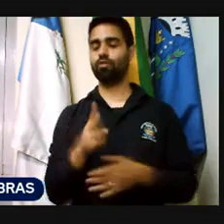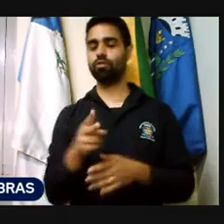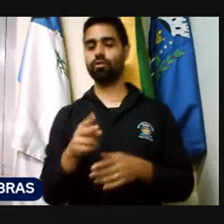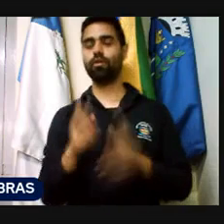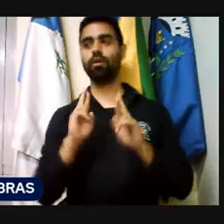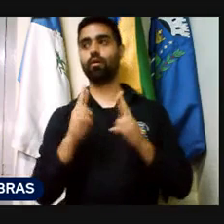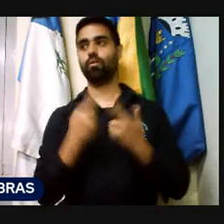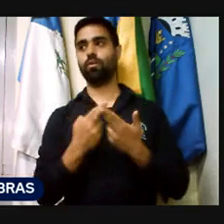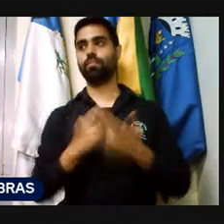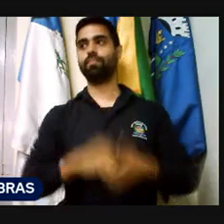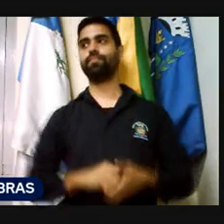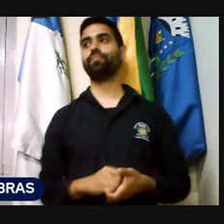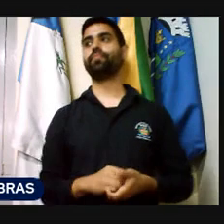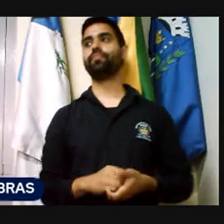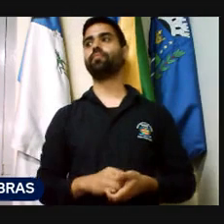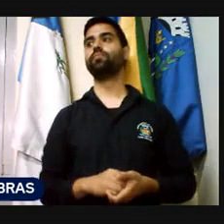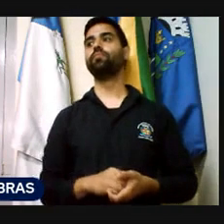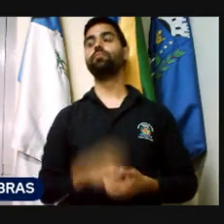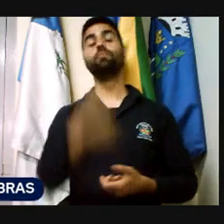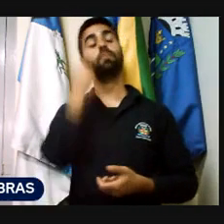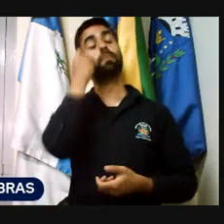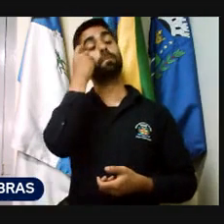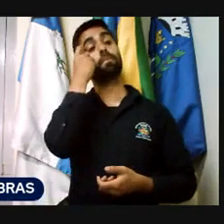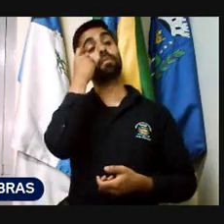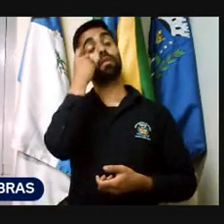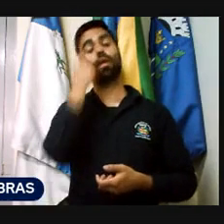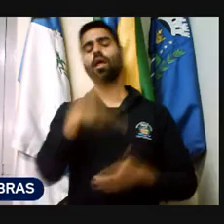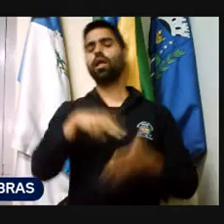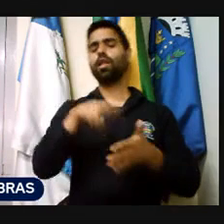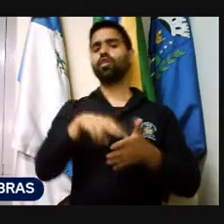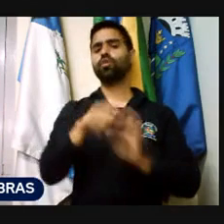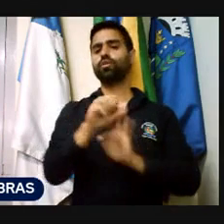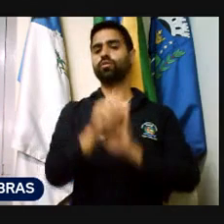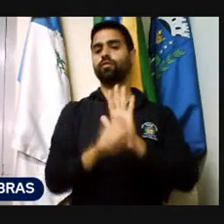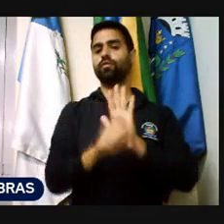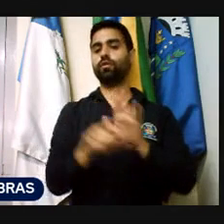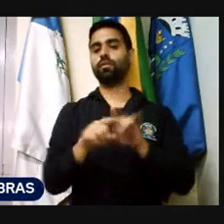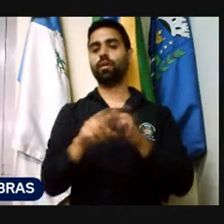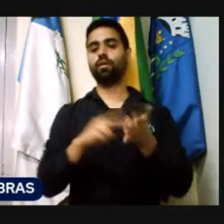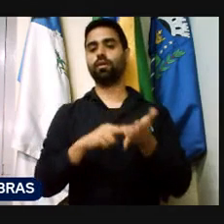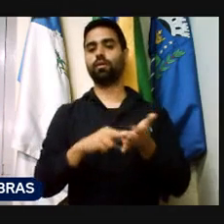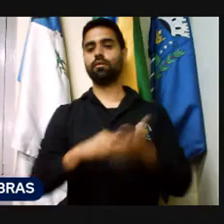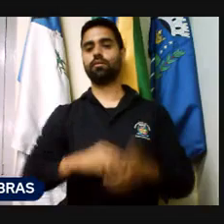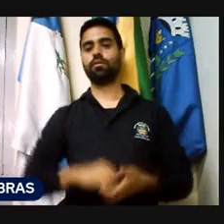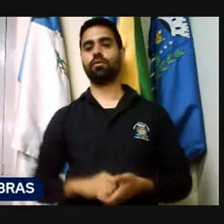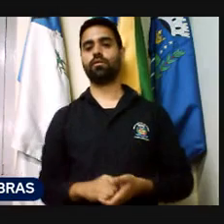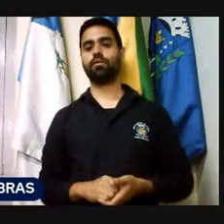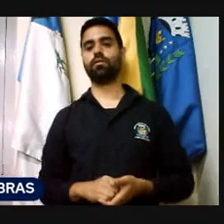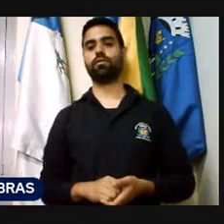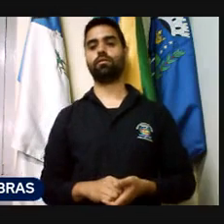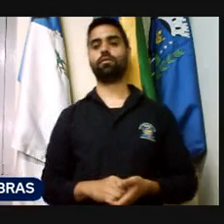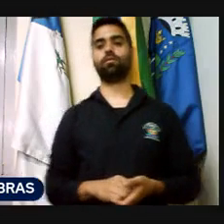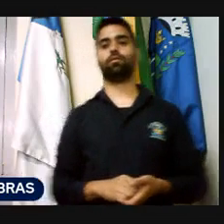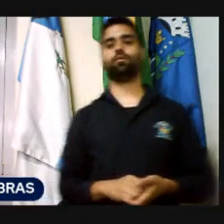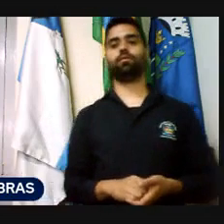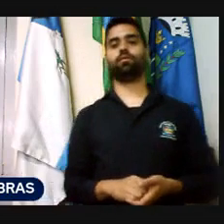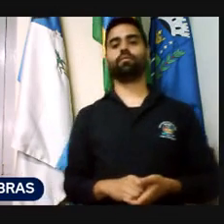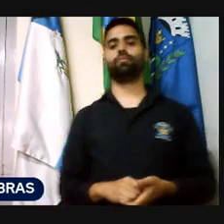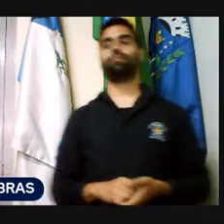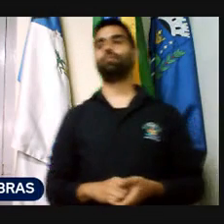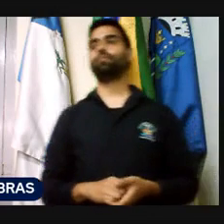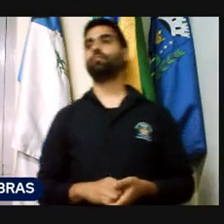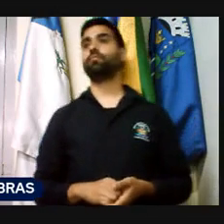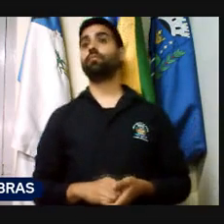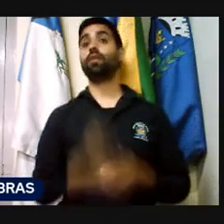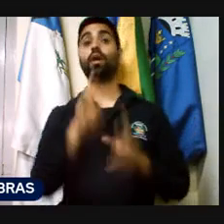Dando prosseguimento à nossa sessão, leitura dos ofícios e correspondências, ofício número 99, em